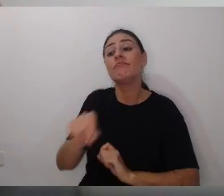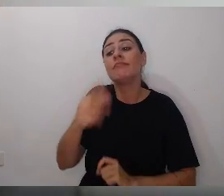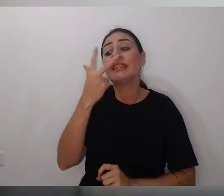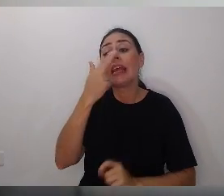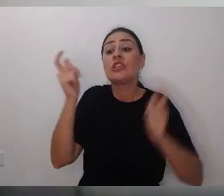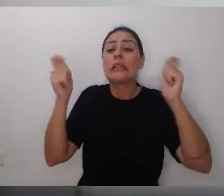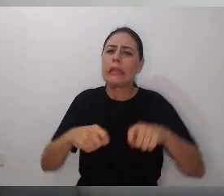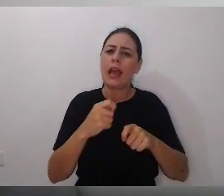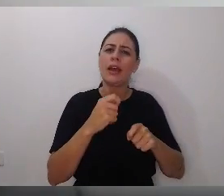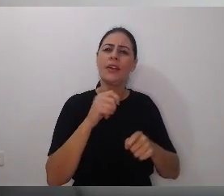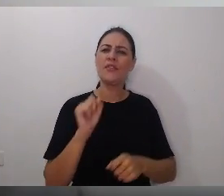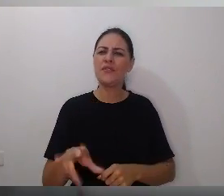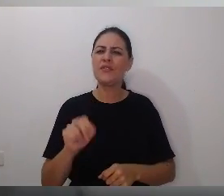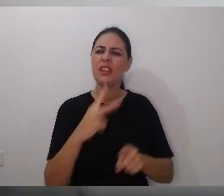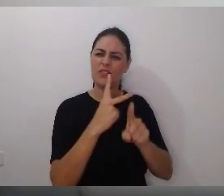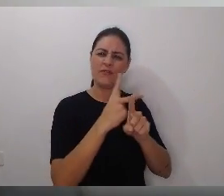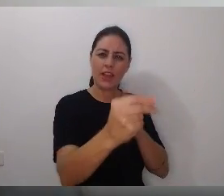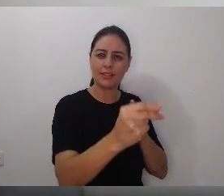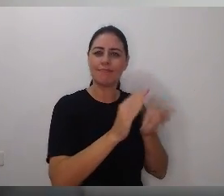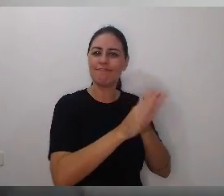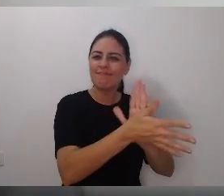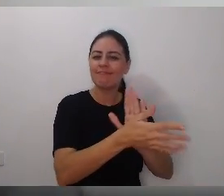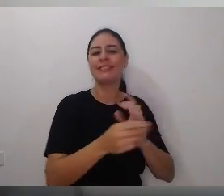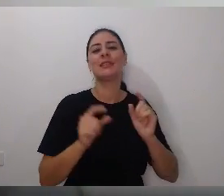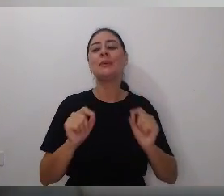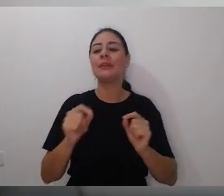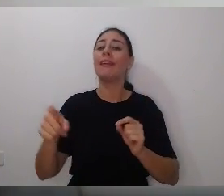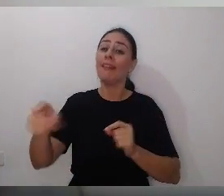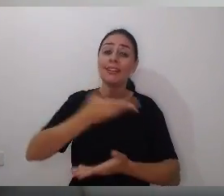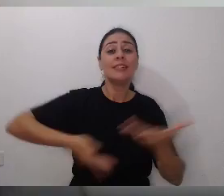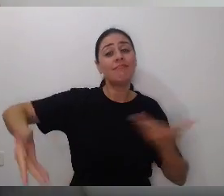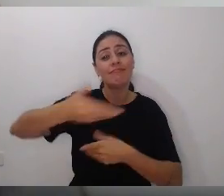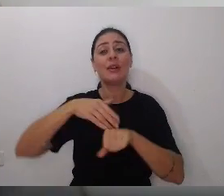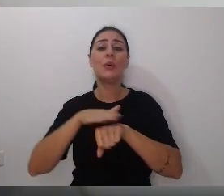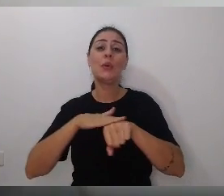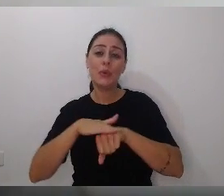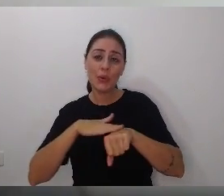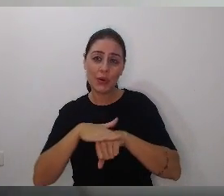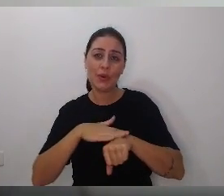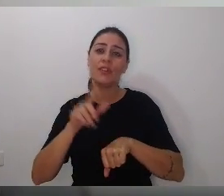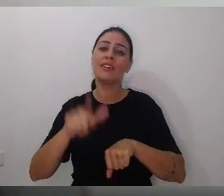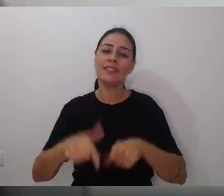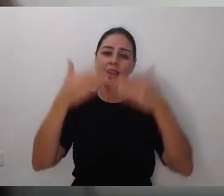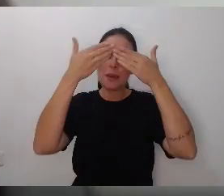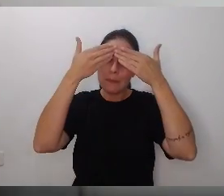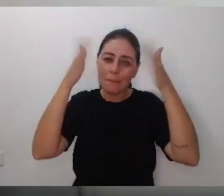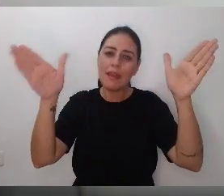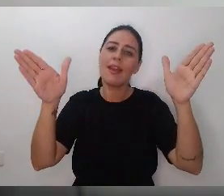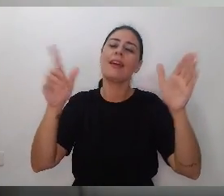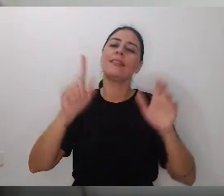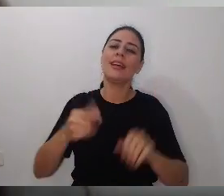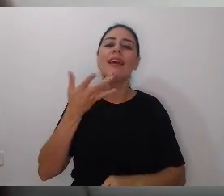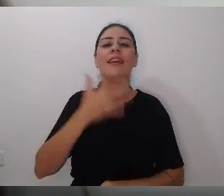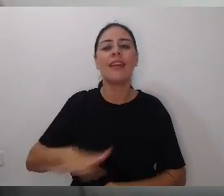do lúdico, brincando, lendo uma historinha sobre, é, perguntando para a